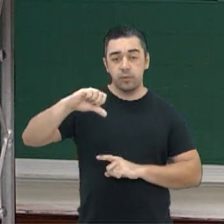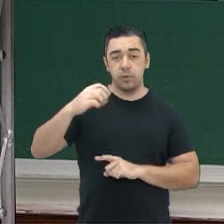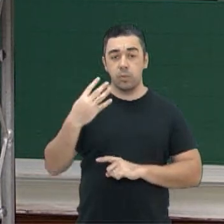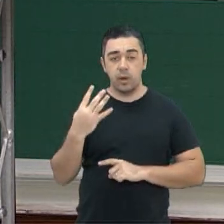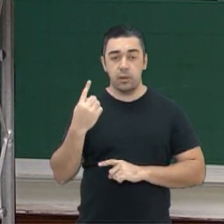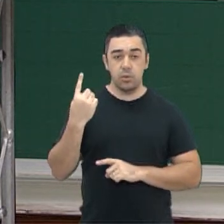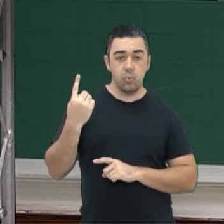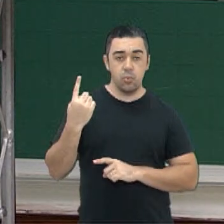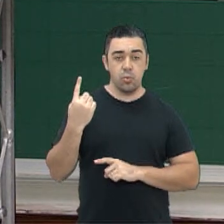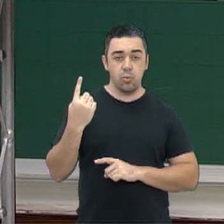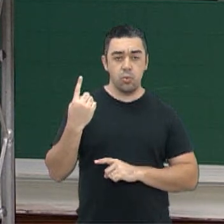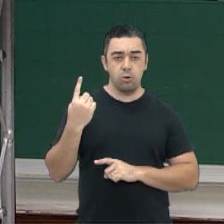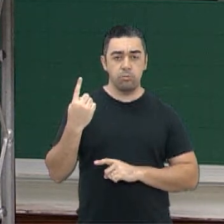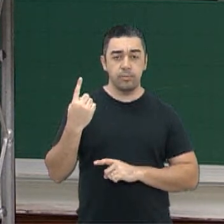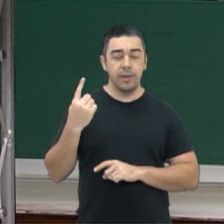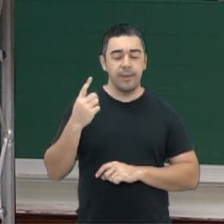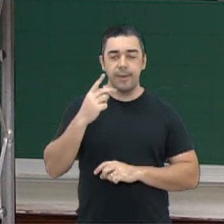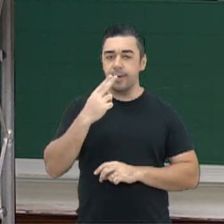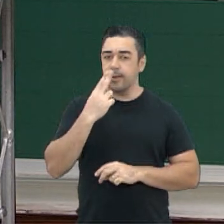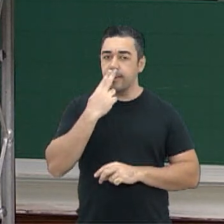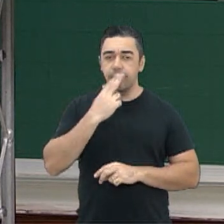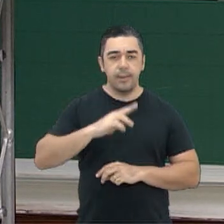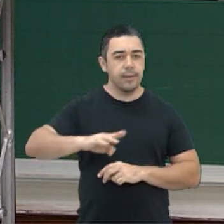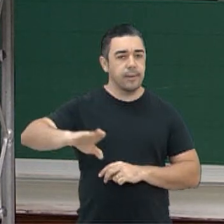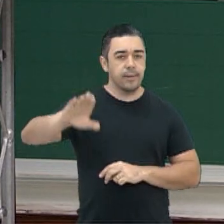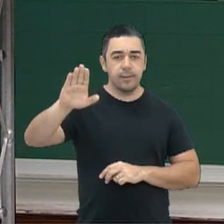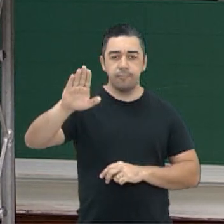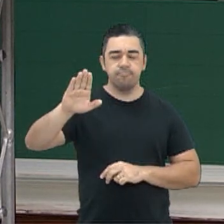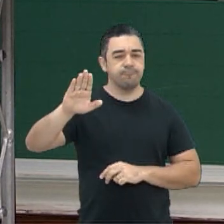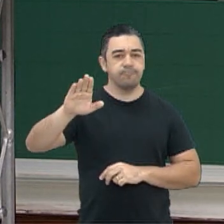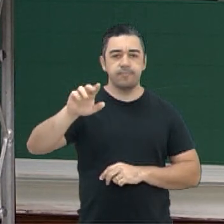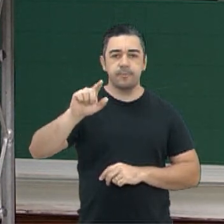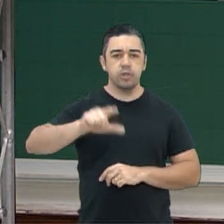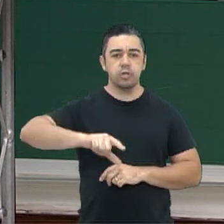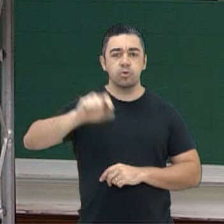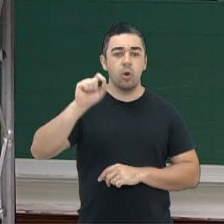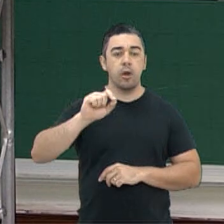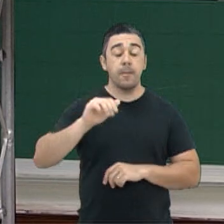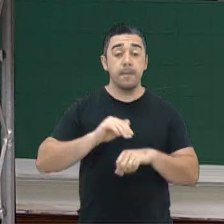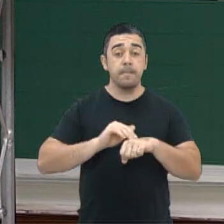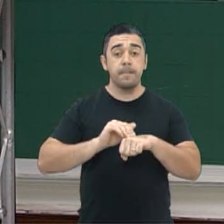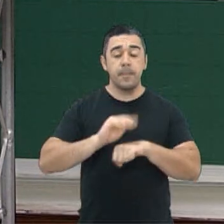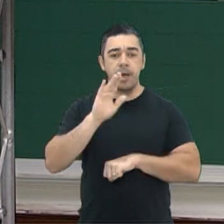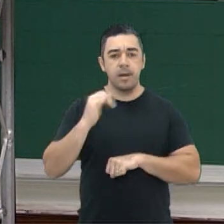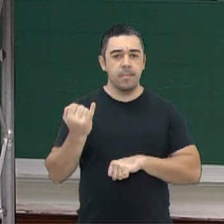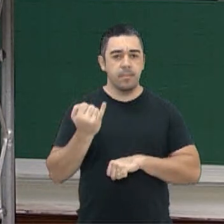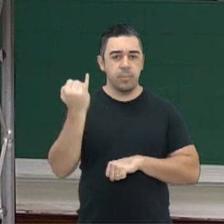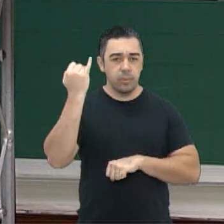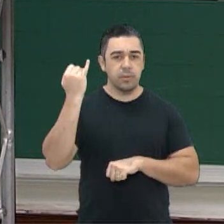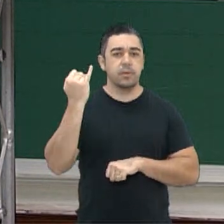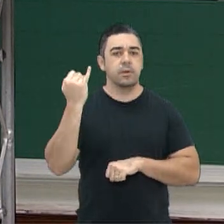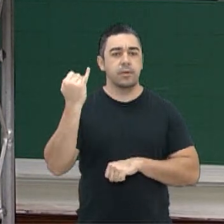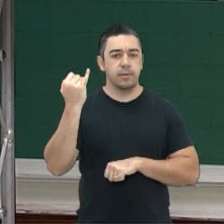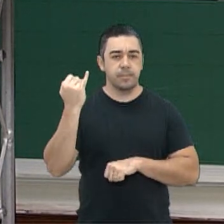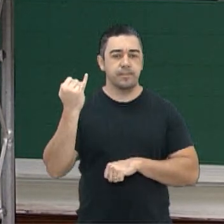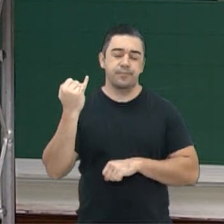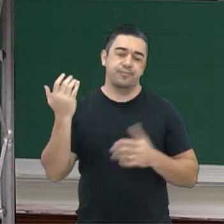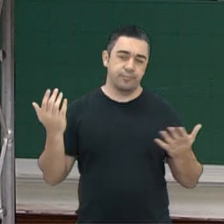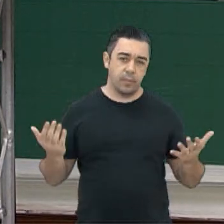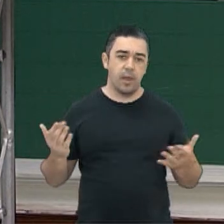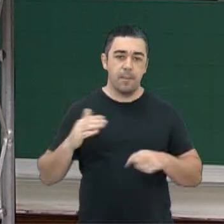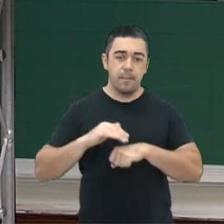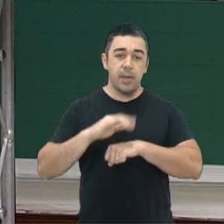Hitler toma a decisão, vamos dizer assim, a mais importante. Não a decisão mais difícil,